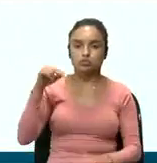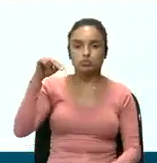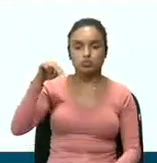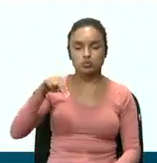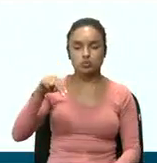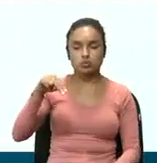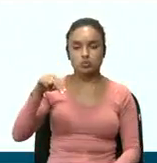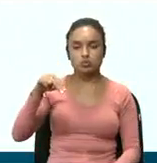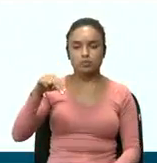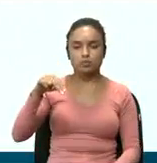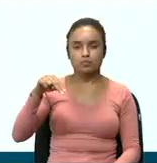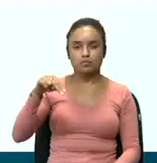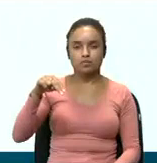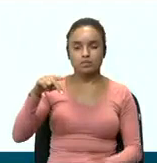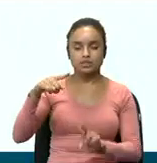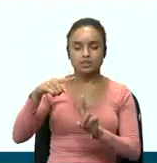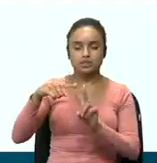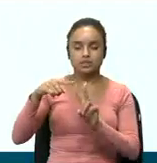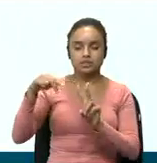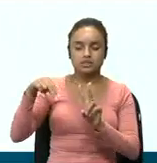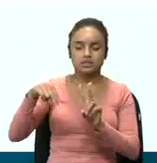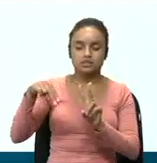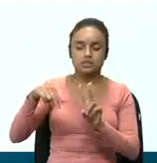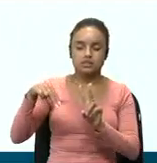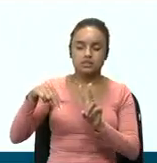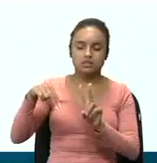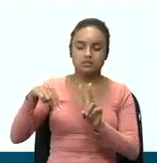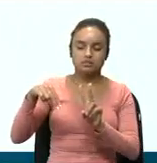n raiz de n.